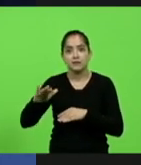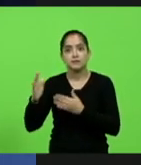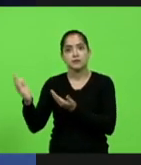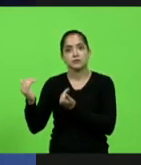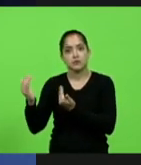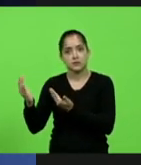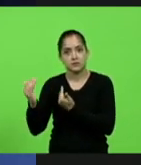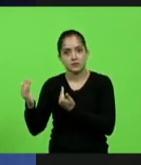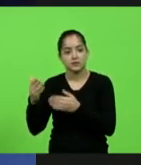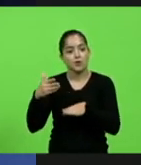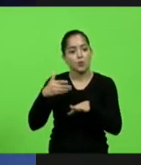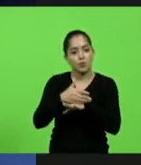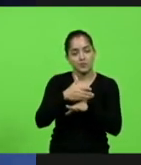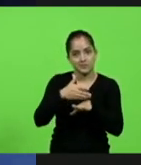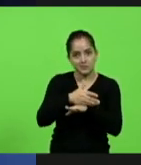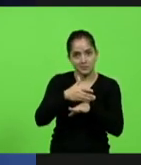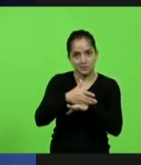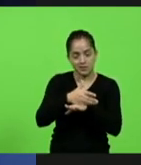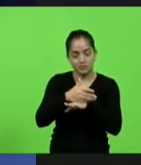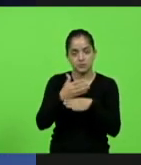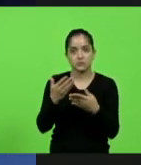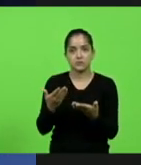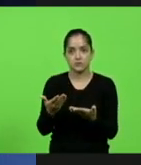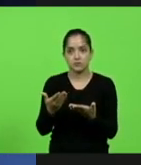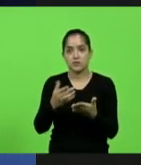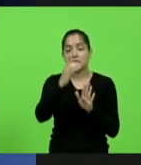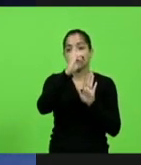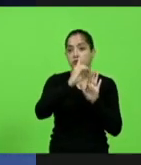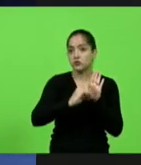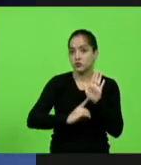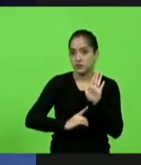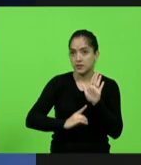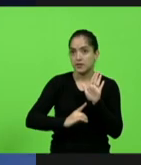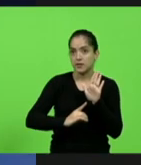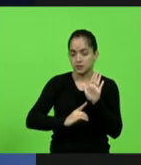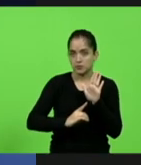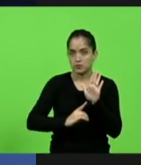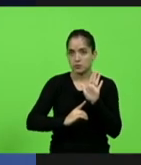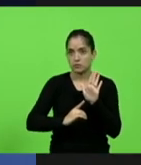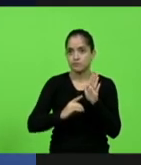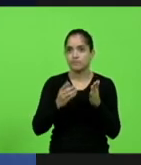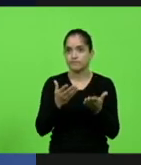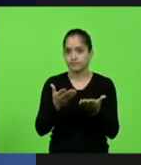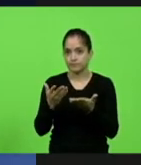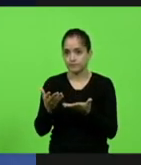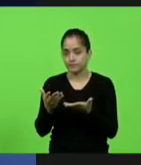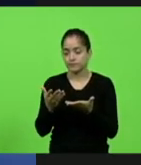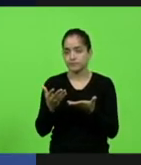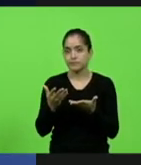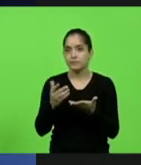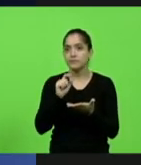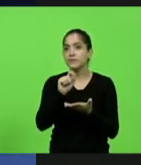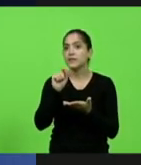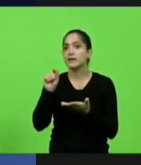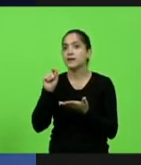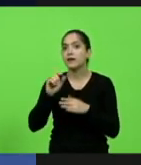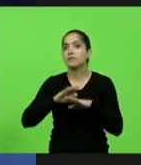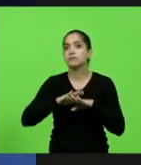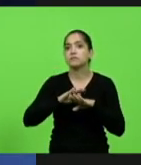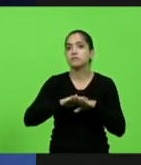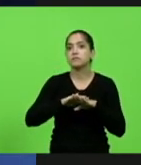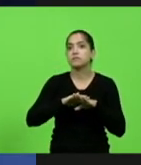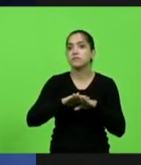culturais. Quem tem direito de acessar esses bens? Quem tem direito de